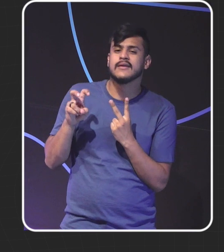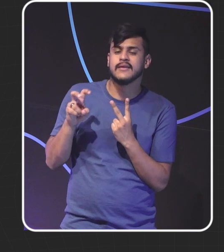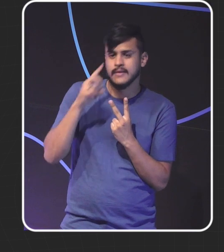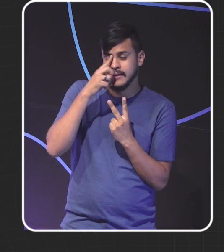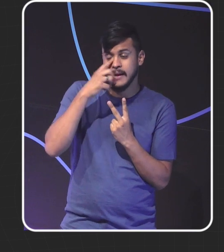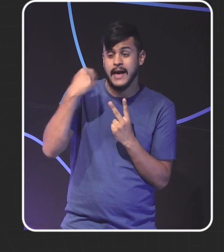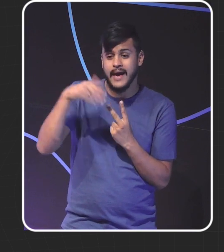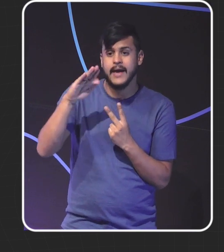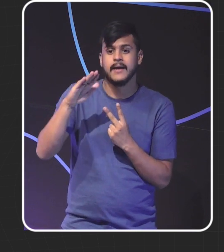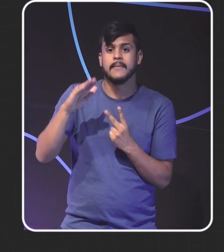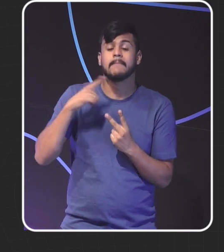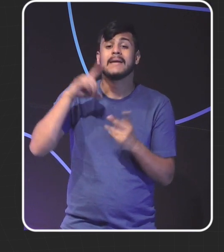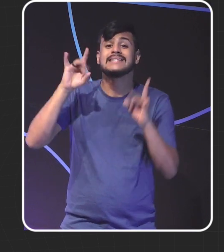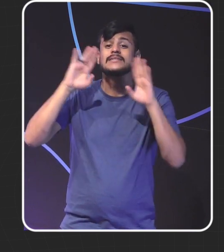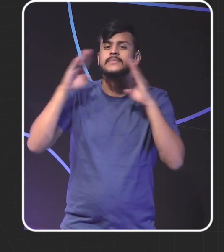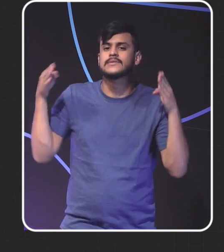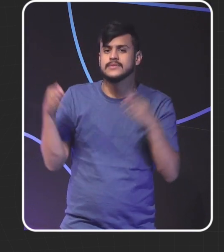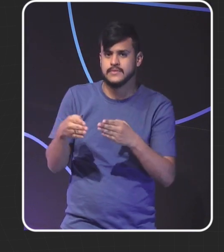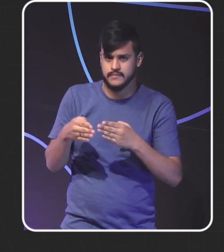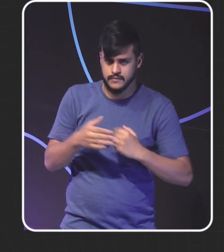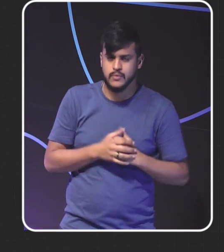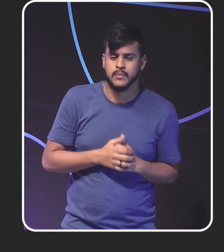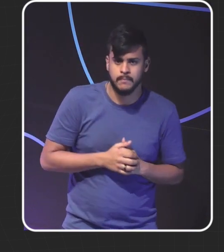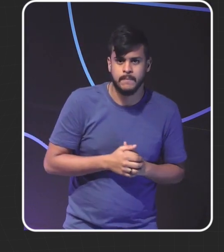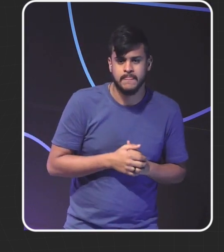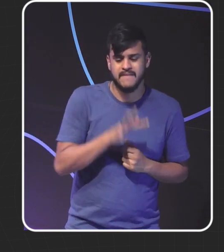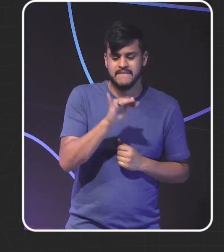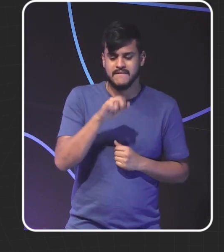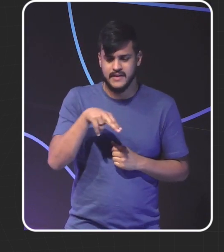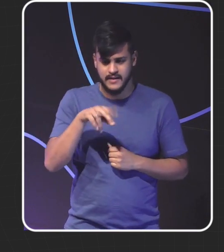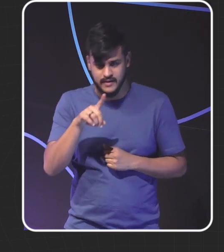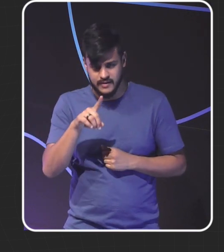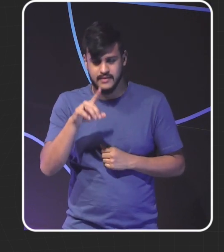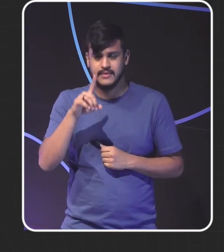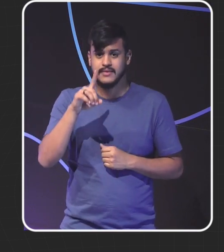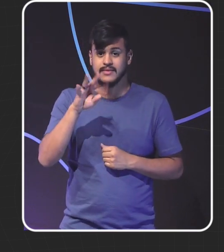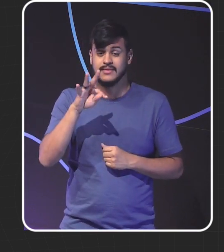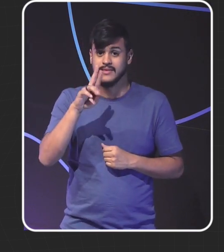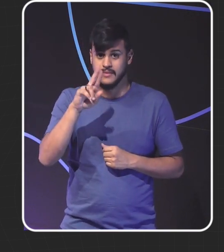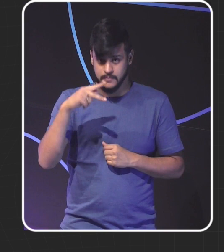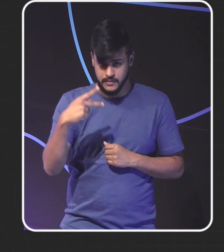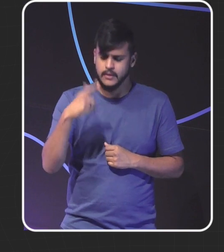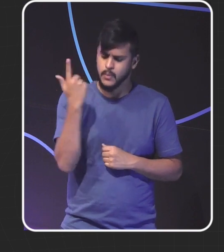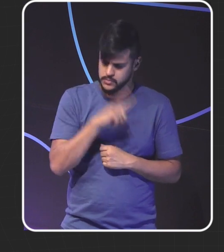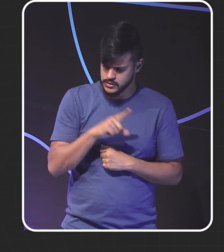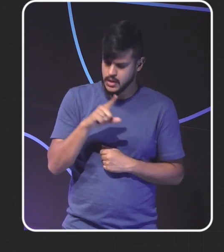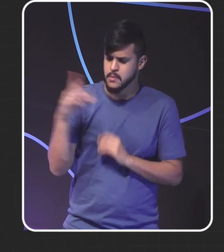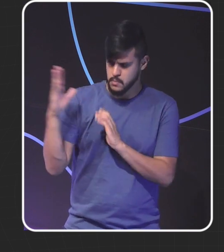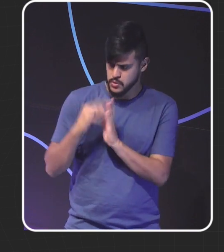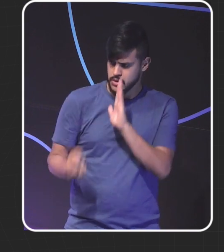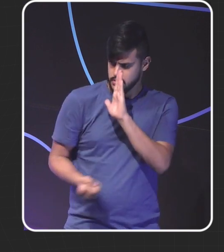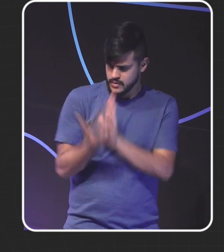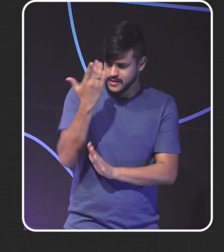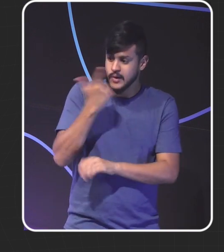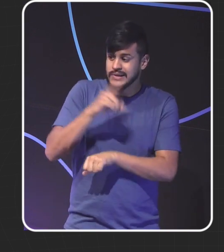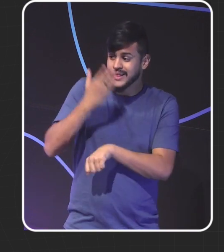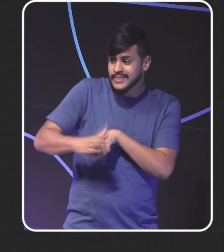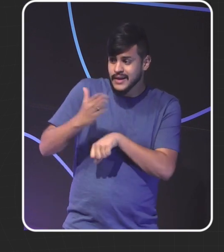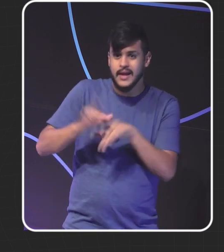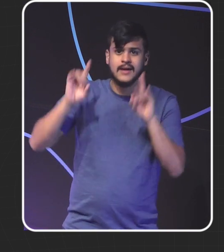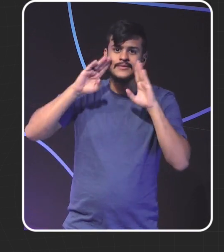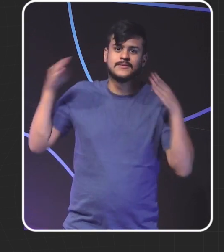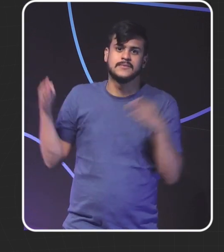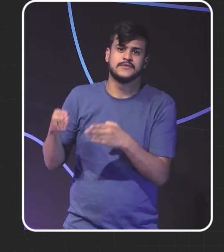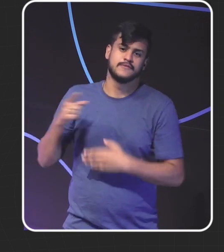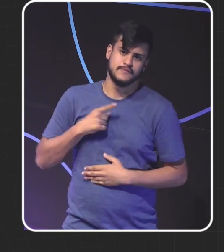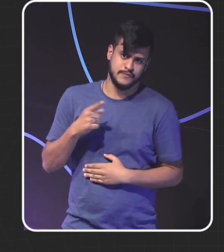um aprendizado mais específico, que é um fine tuning, né? Ou seja, eu posso pegar um modelo e treinar ele para fazer coisas específicas.